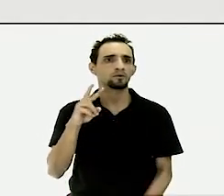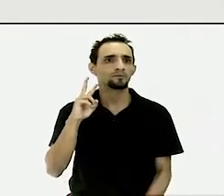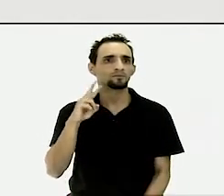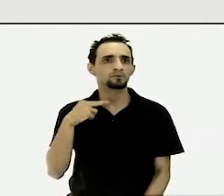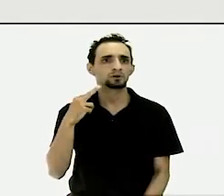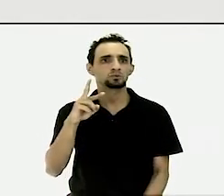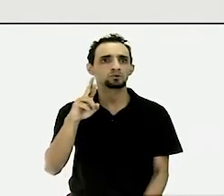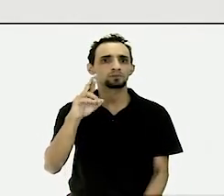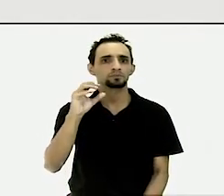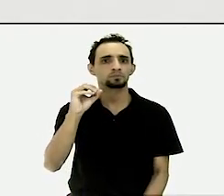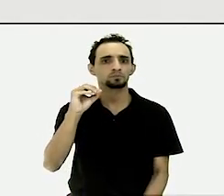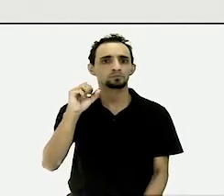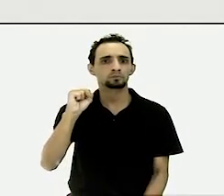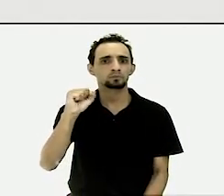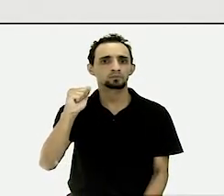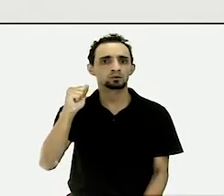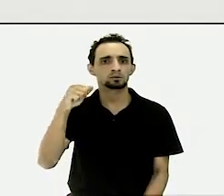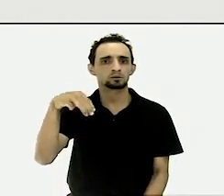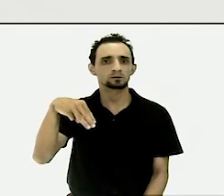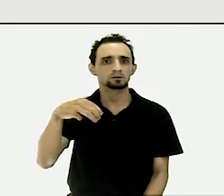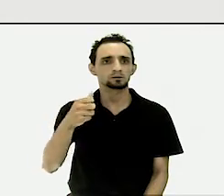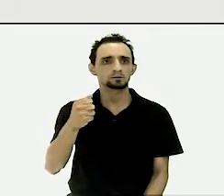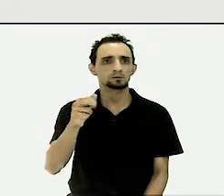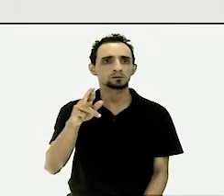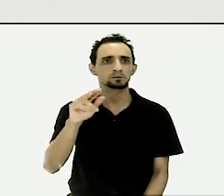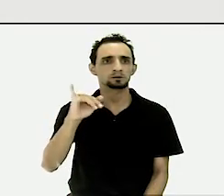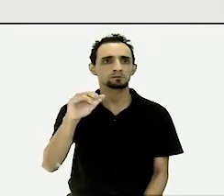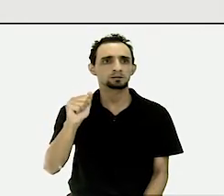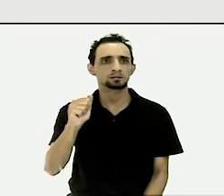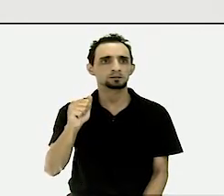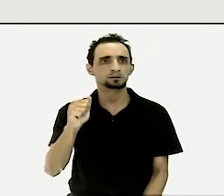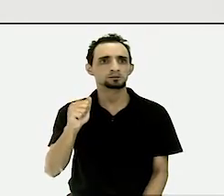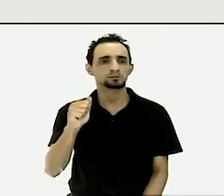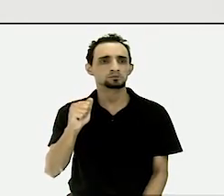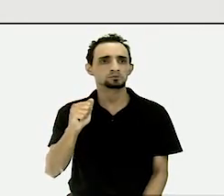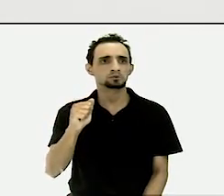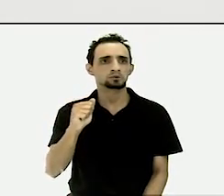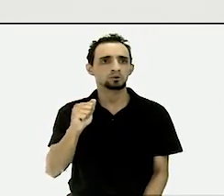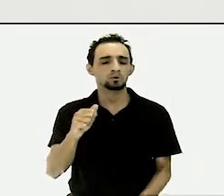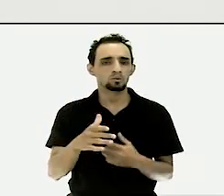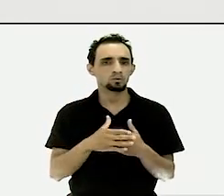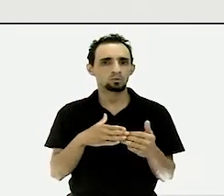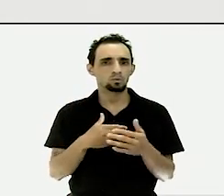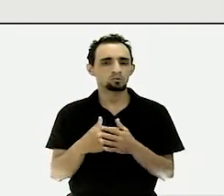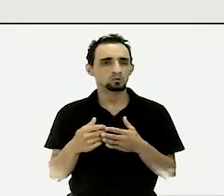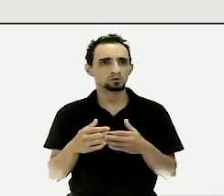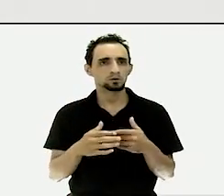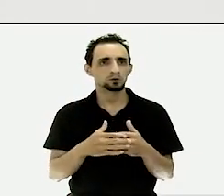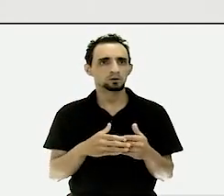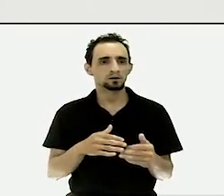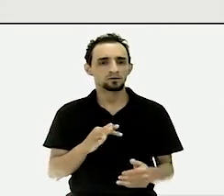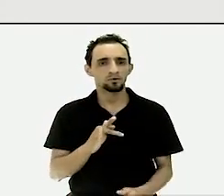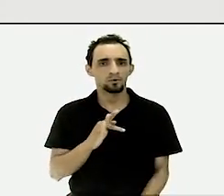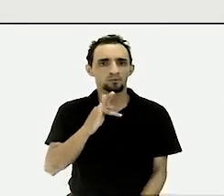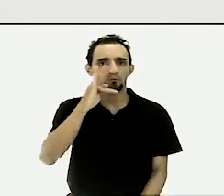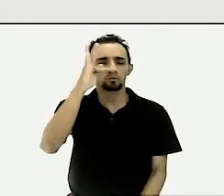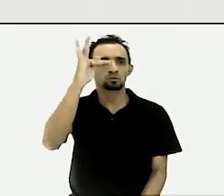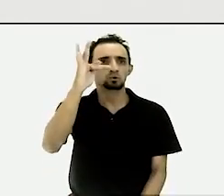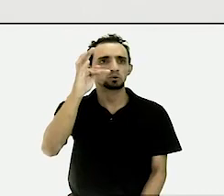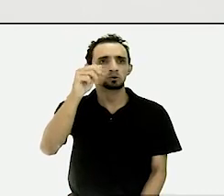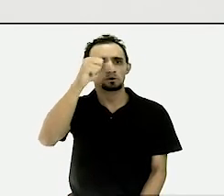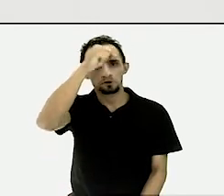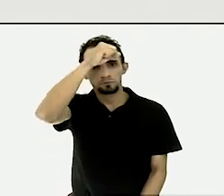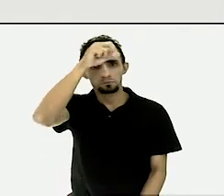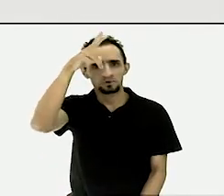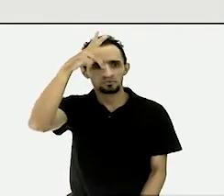contra a separação de sexo, de cor, separação associada por sexo, por cor, por preferência sexual, mas nesse